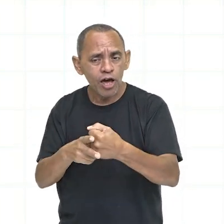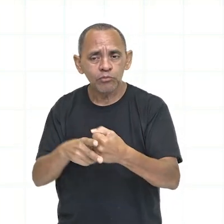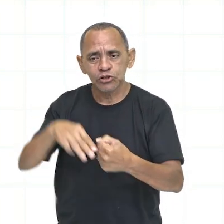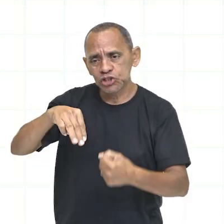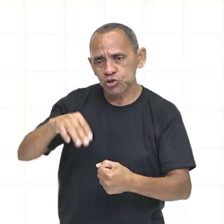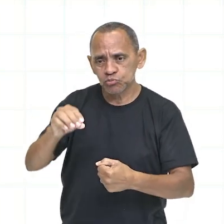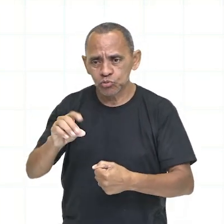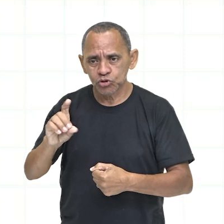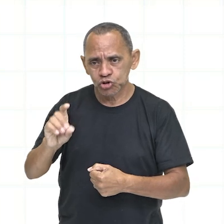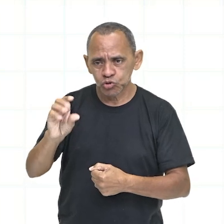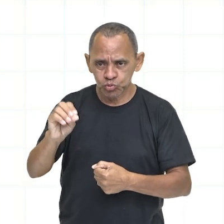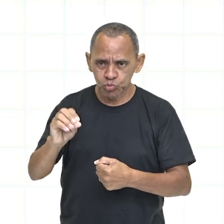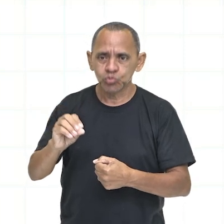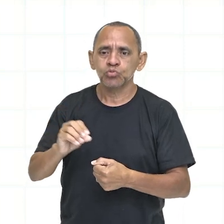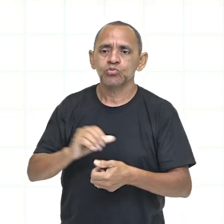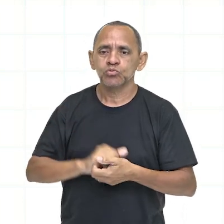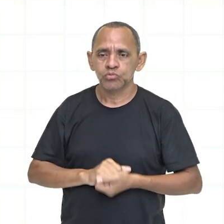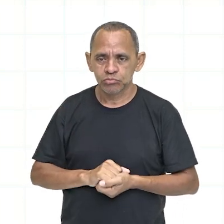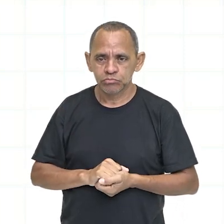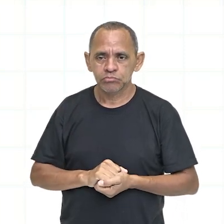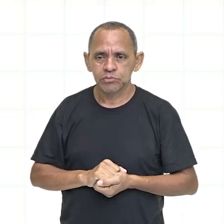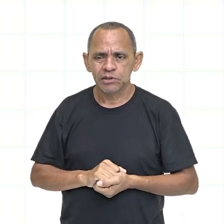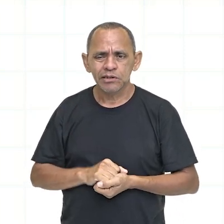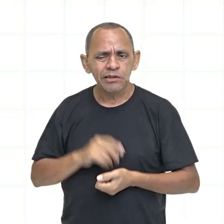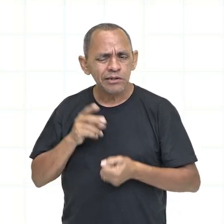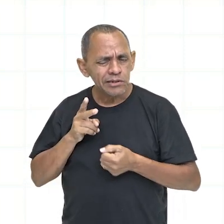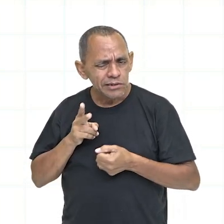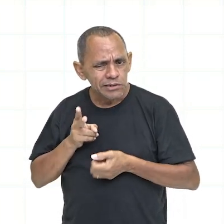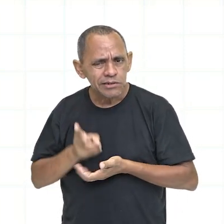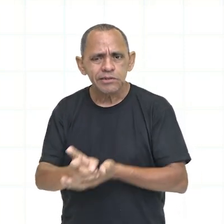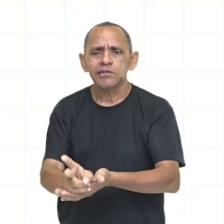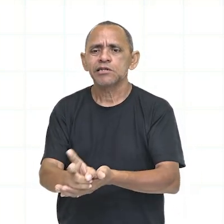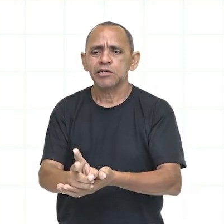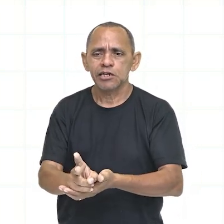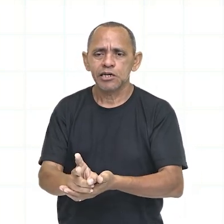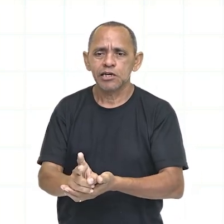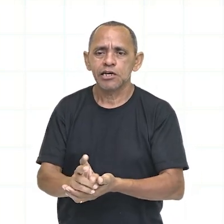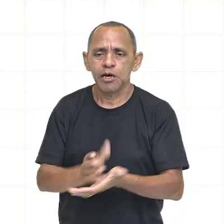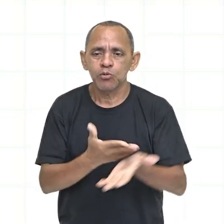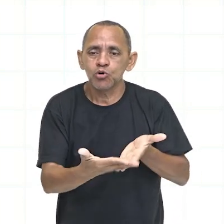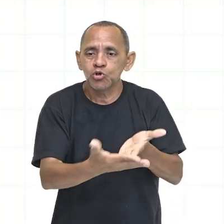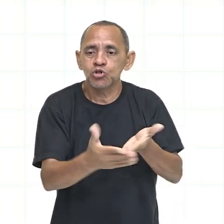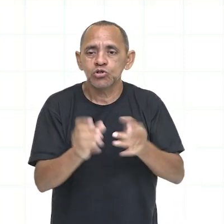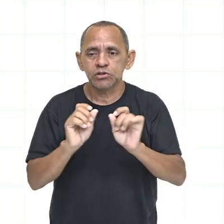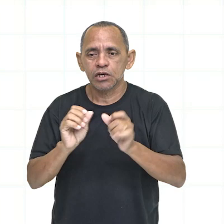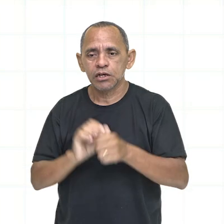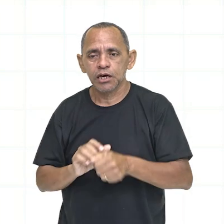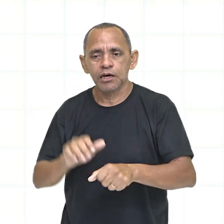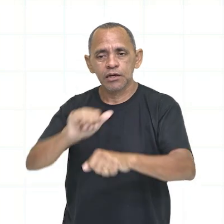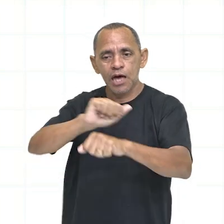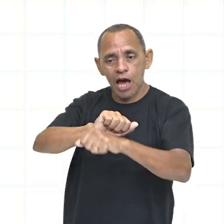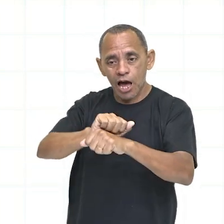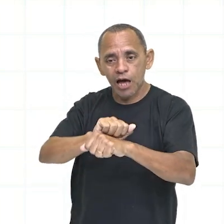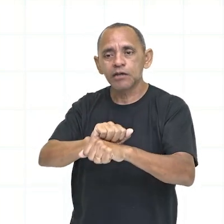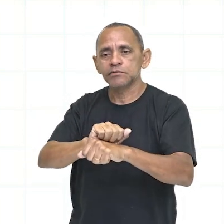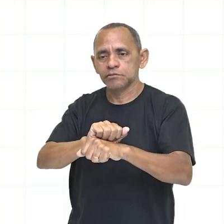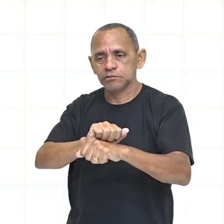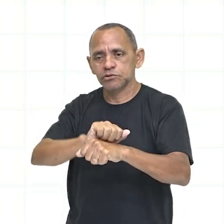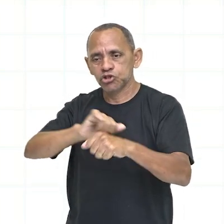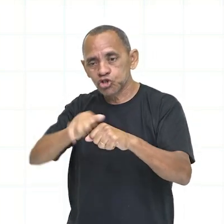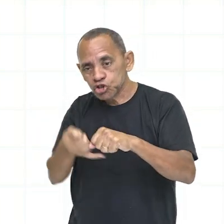ly, e eles derivam sempre de um adjetivo. Exceptional é o adjetivo, e